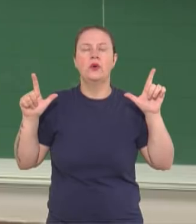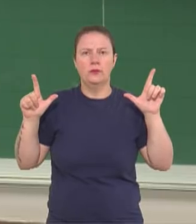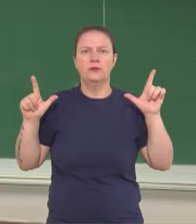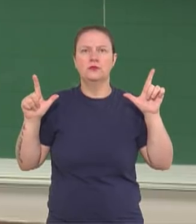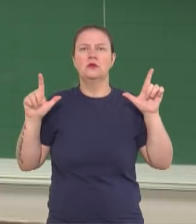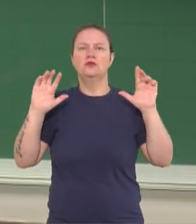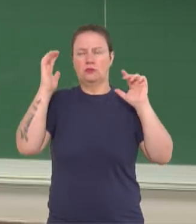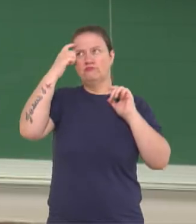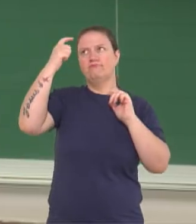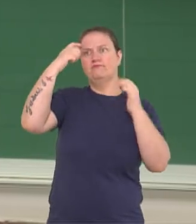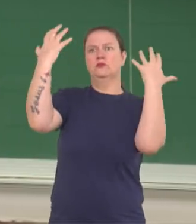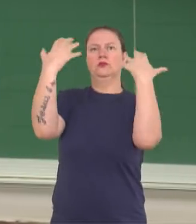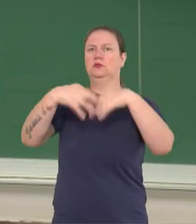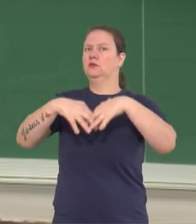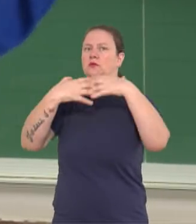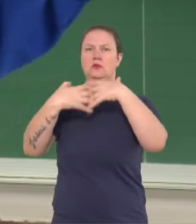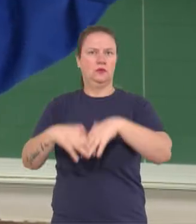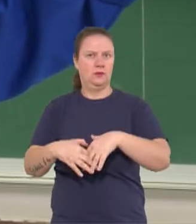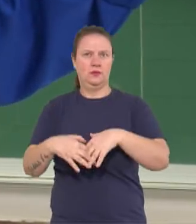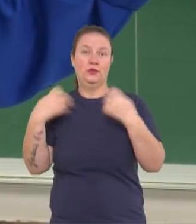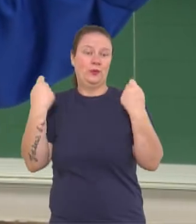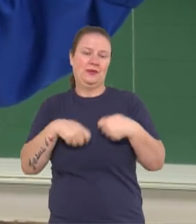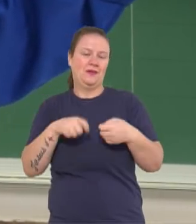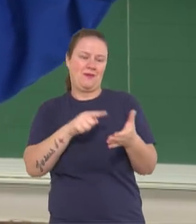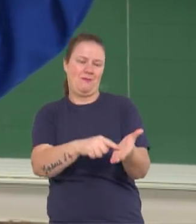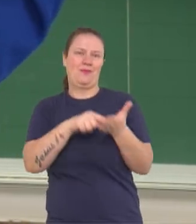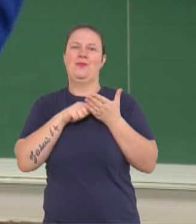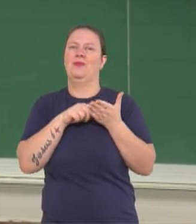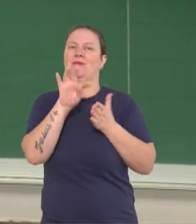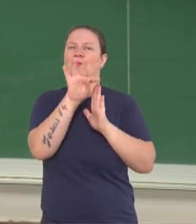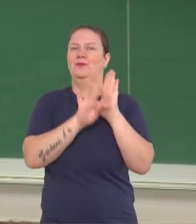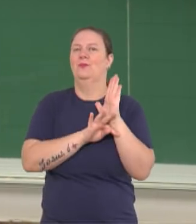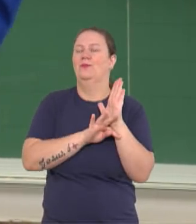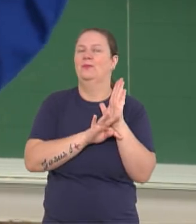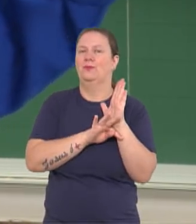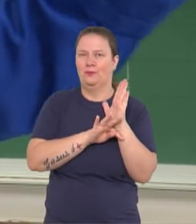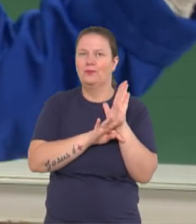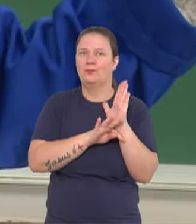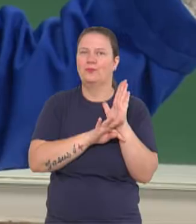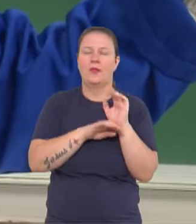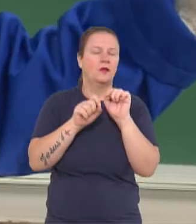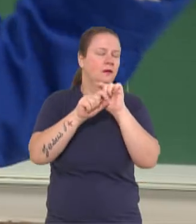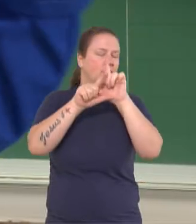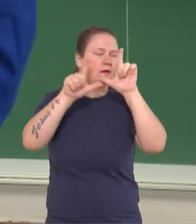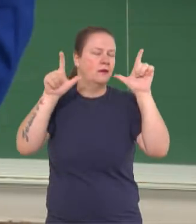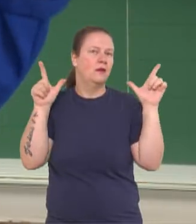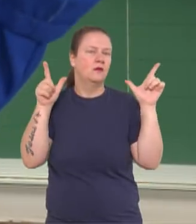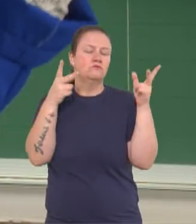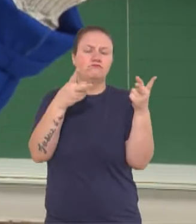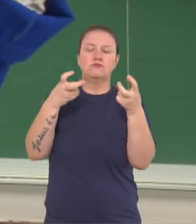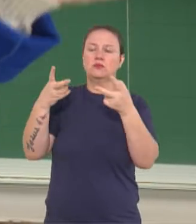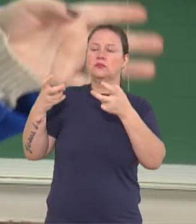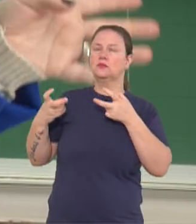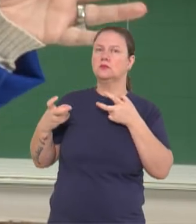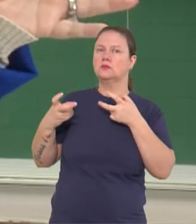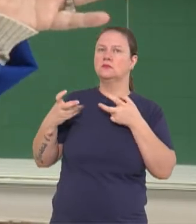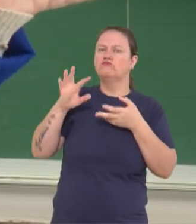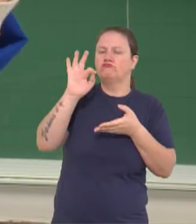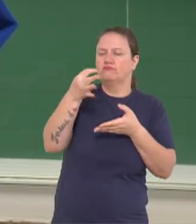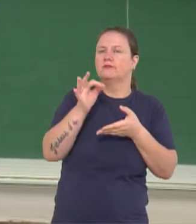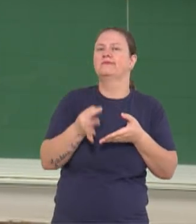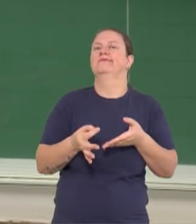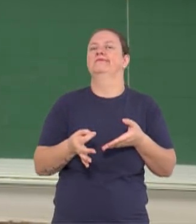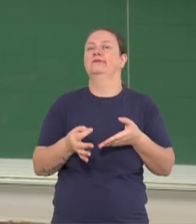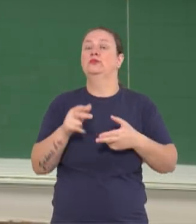algumas reflexões extraverbais, né? Então, aquilo que não está dito no texto, às vezes o leitor também consegue acertar, né,